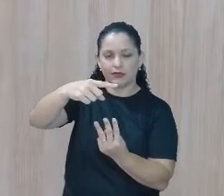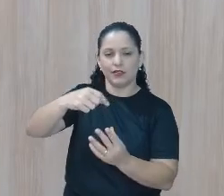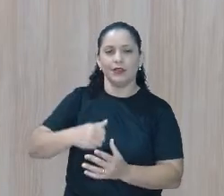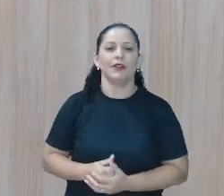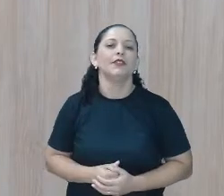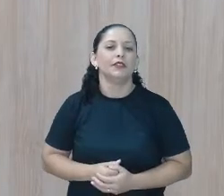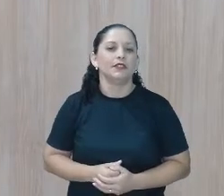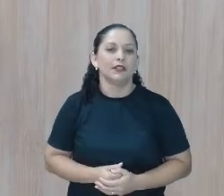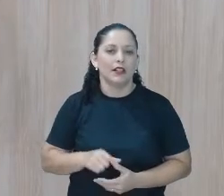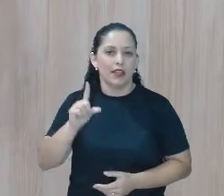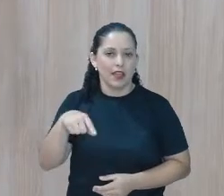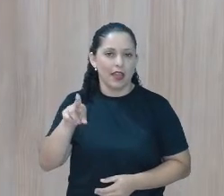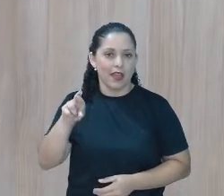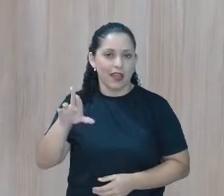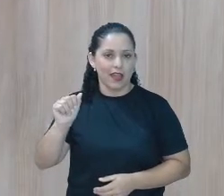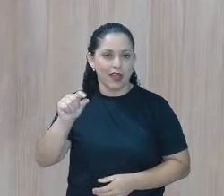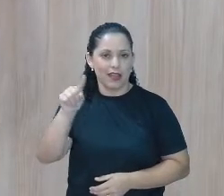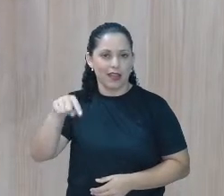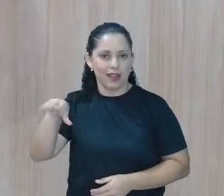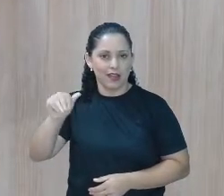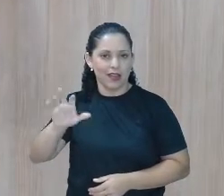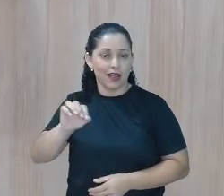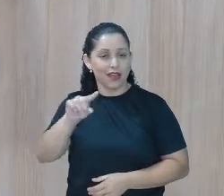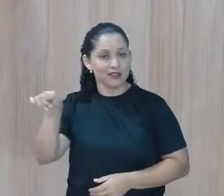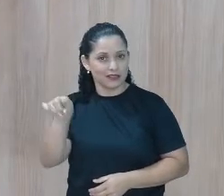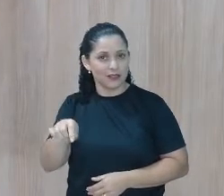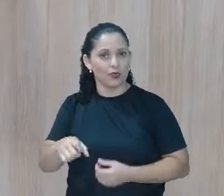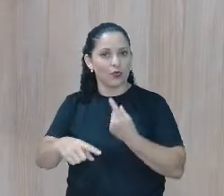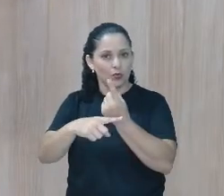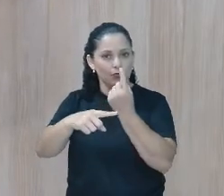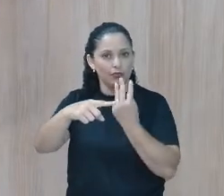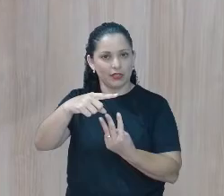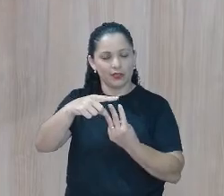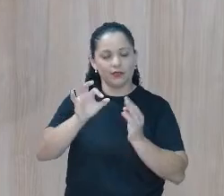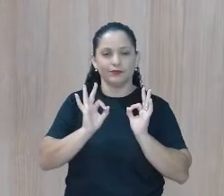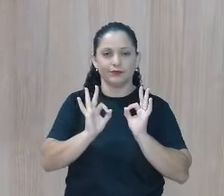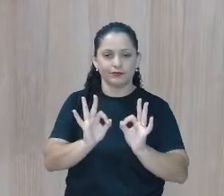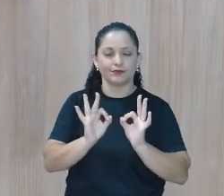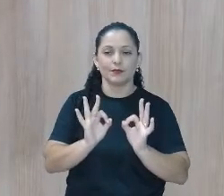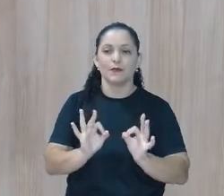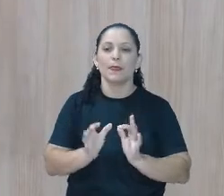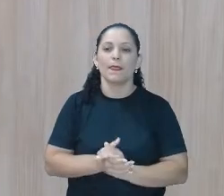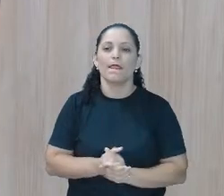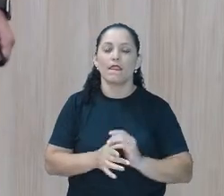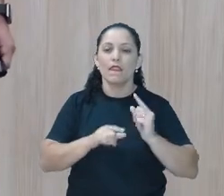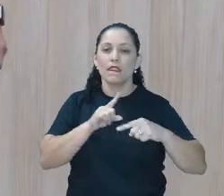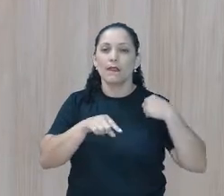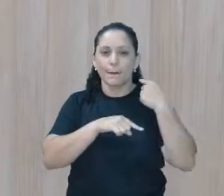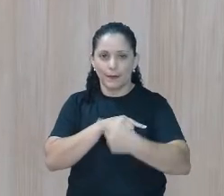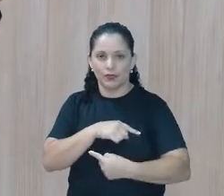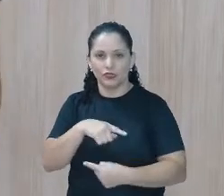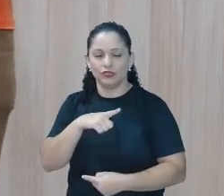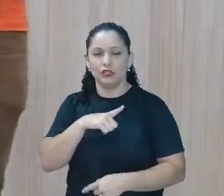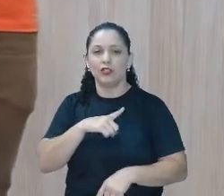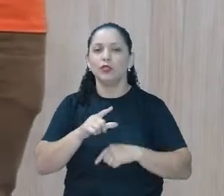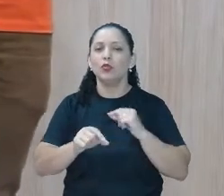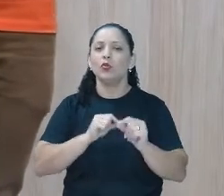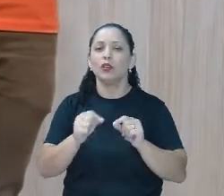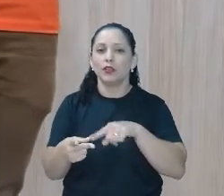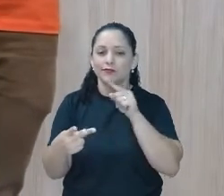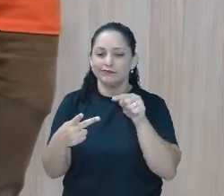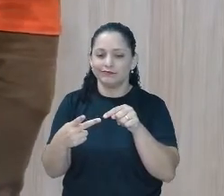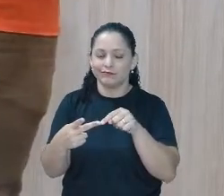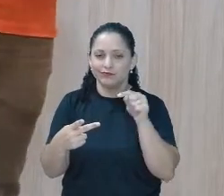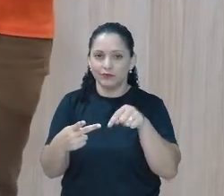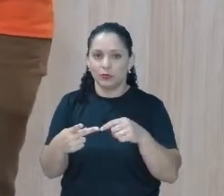1/3, a razão 1/3, a fração aí 1/3, beleza? Depois, eu peguei aí o